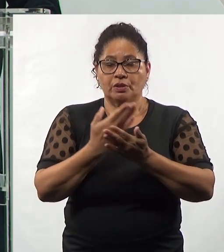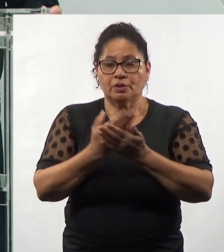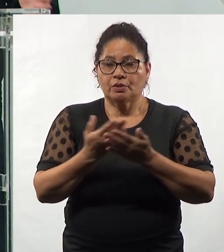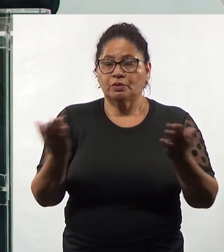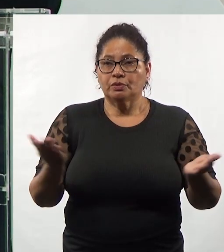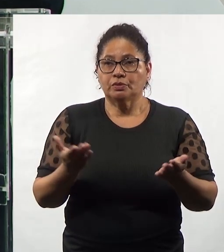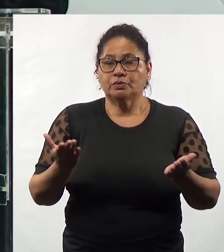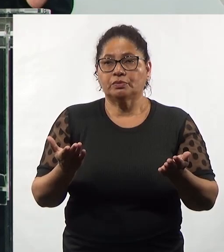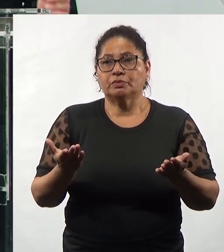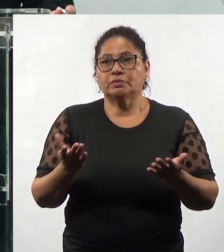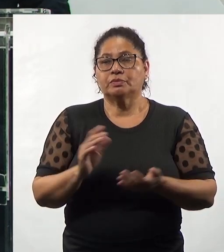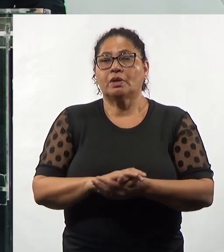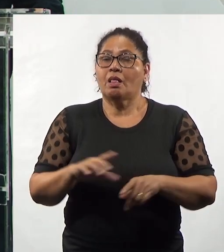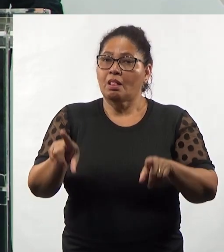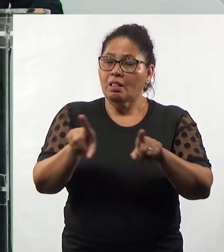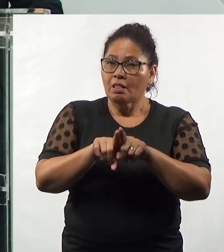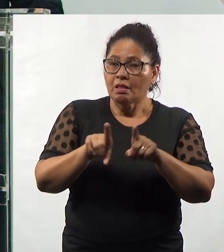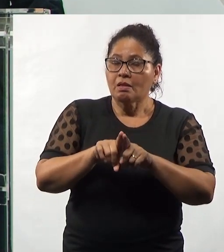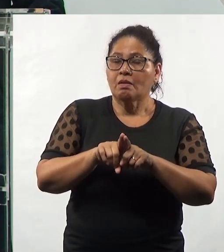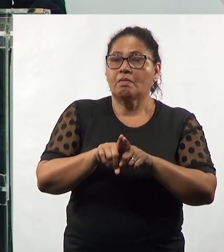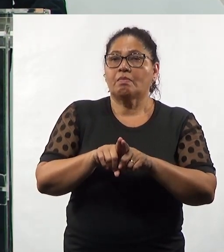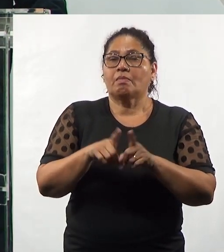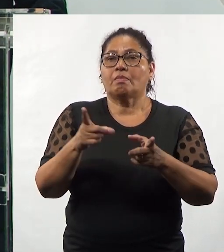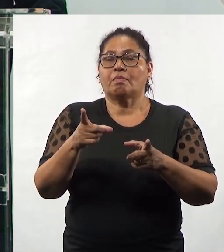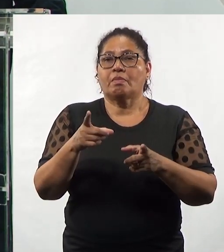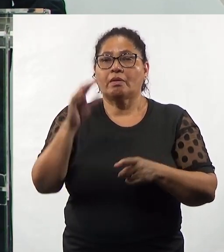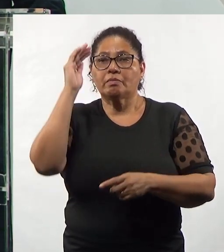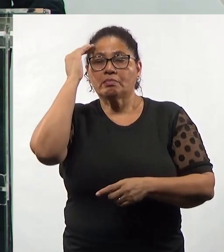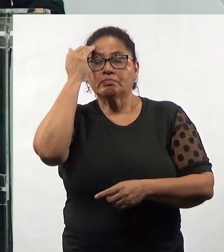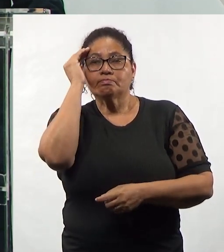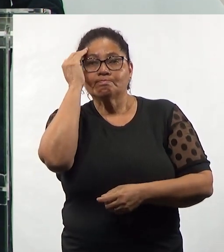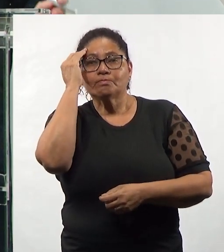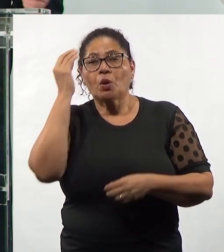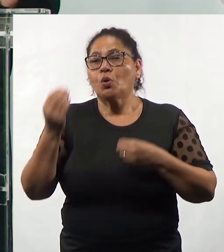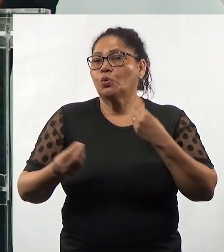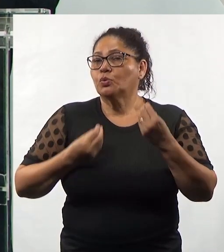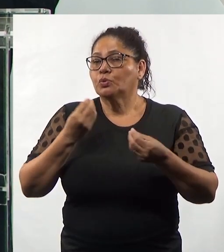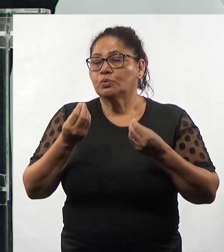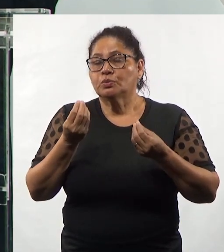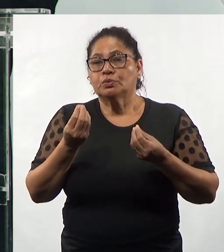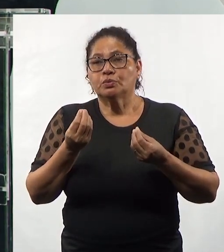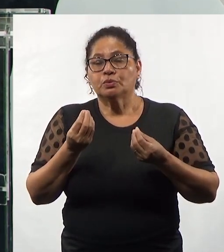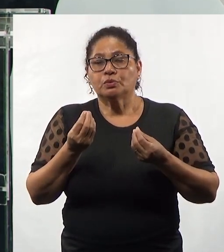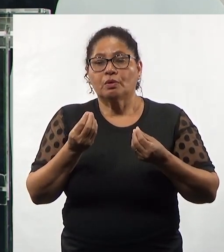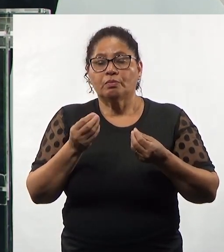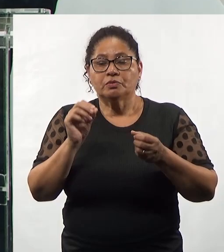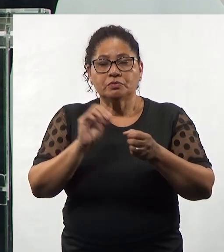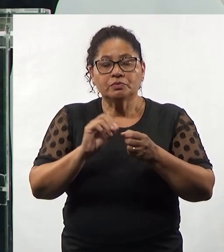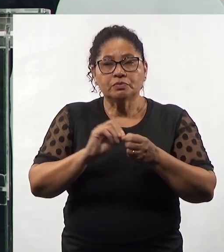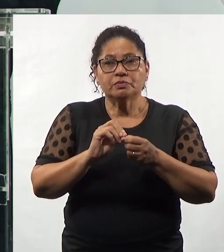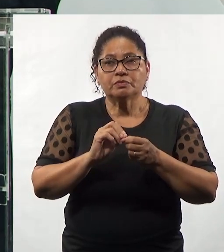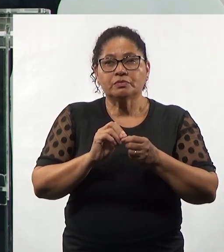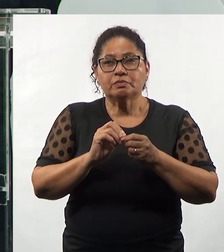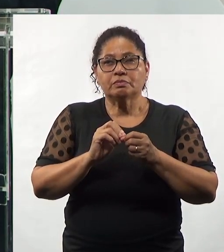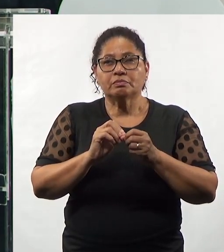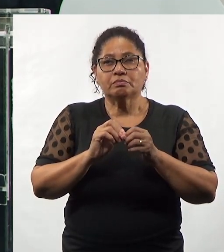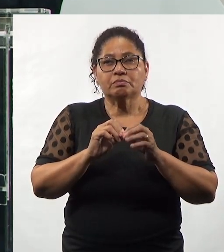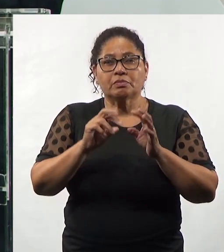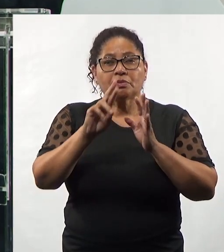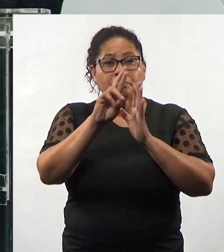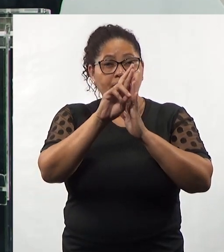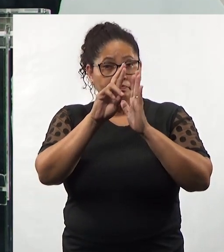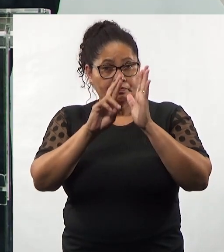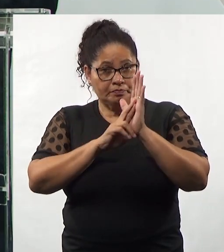hoje. Além disso, vamos também compreender como que a gente elabora um termo de intenção